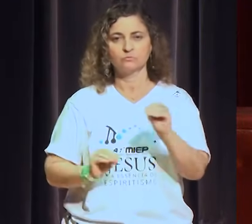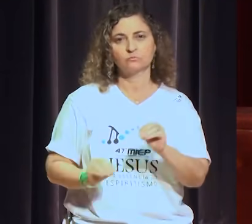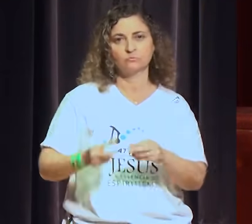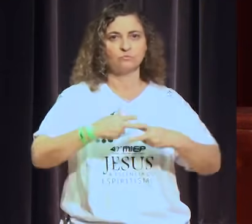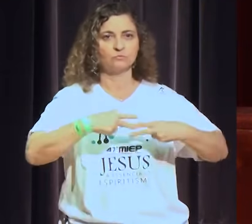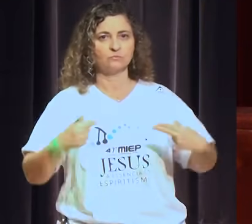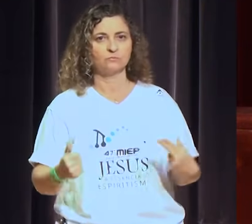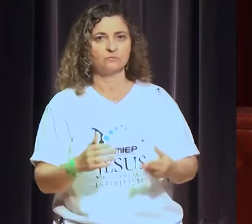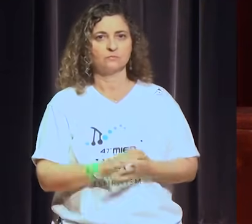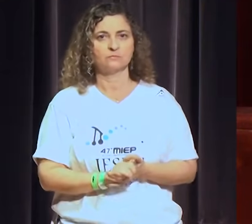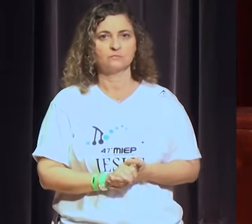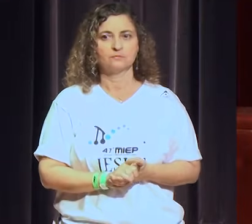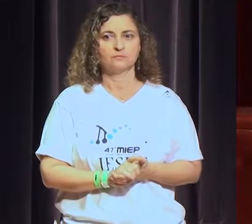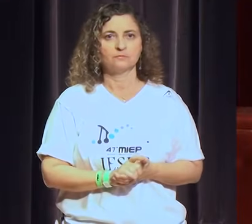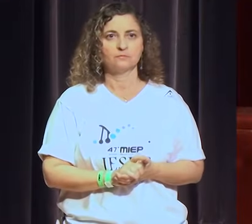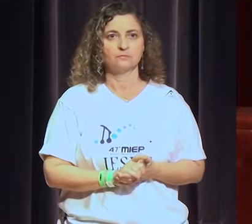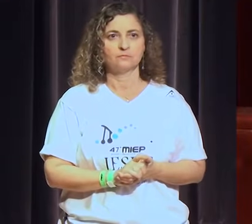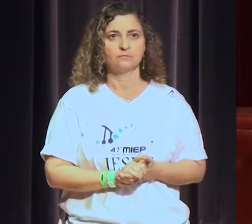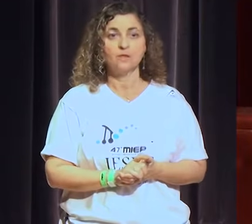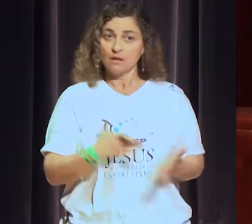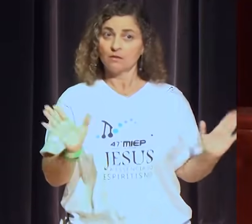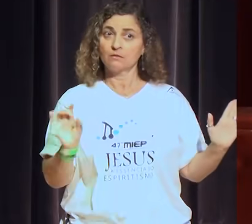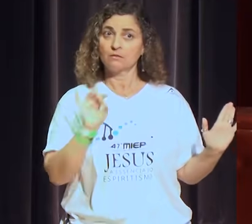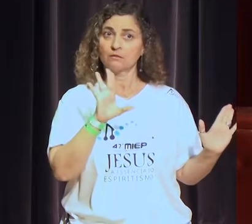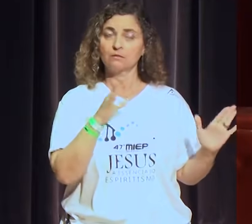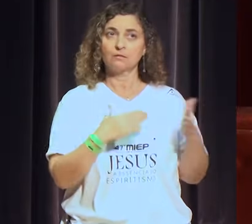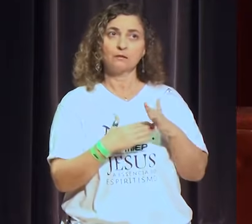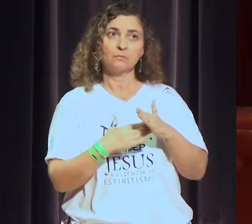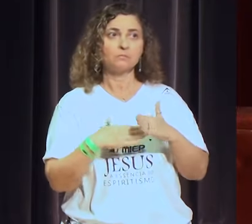E o tempo? O tempo flui.